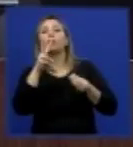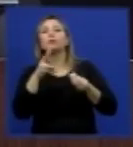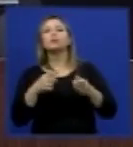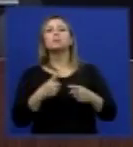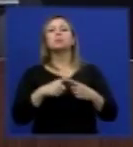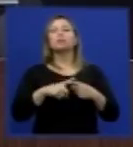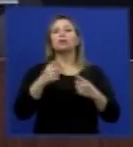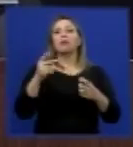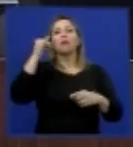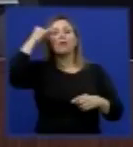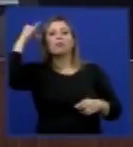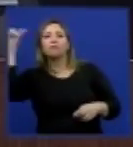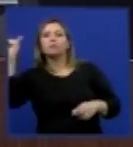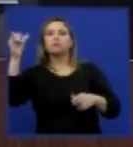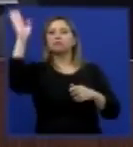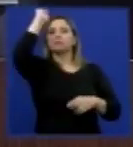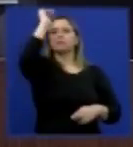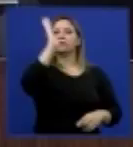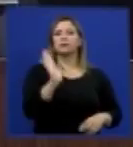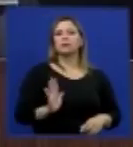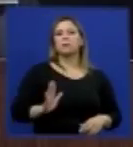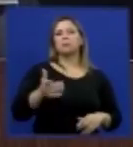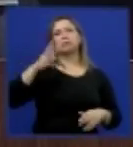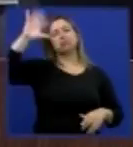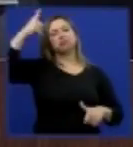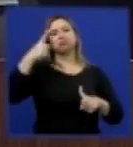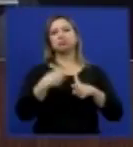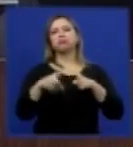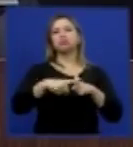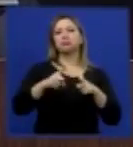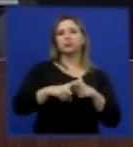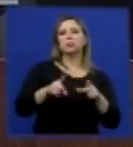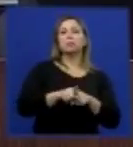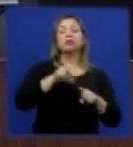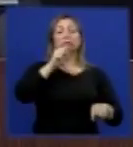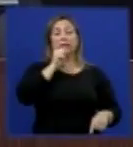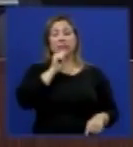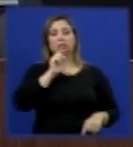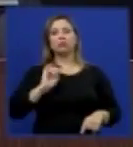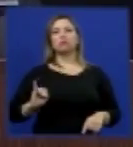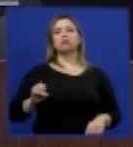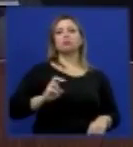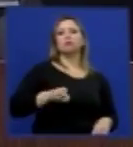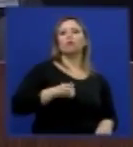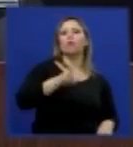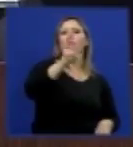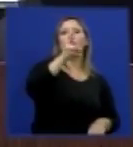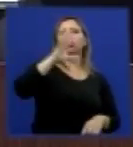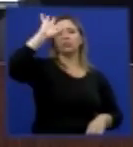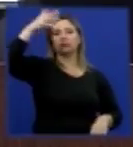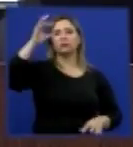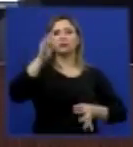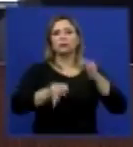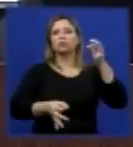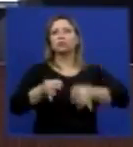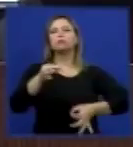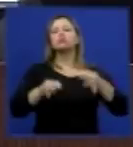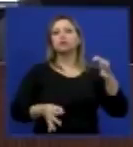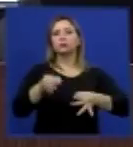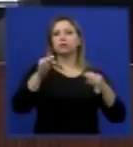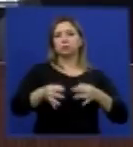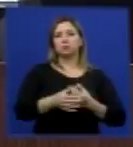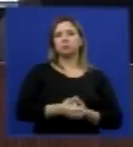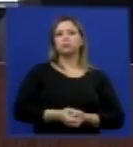não venha a sofrer eventuais retaliações caso se mantenham as decisões judiciais